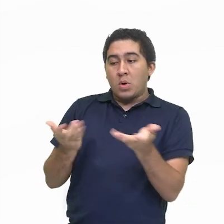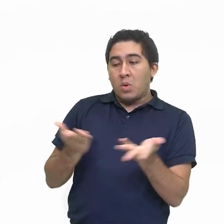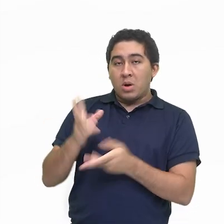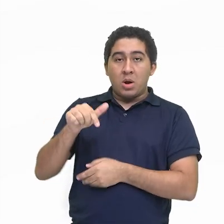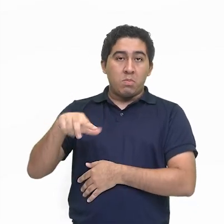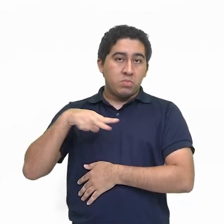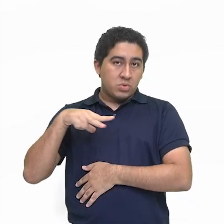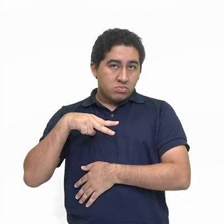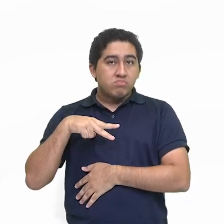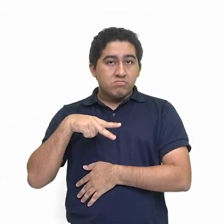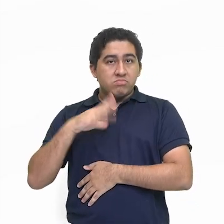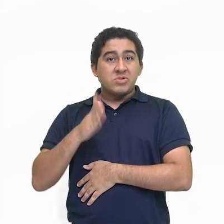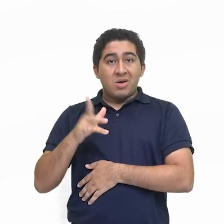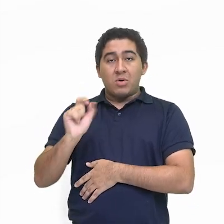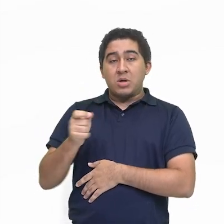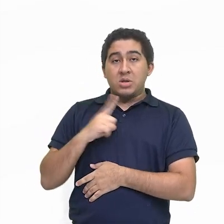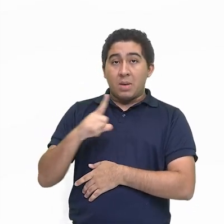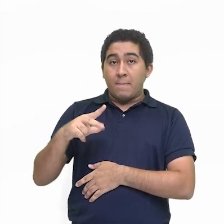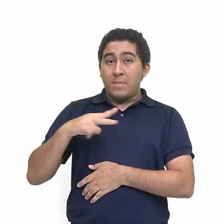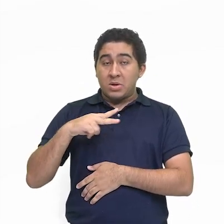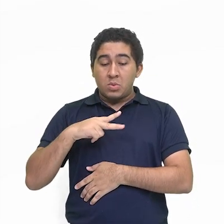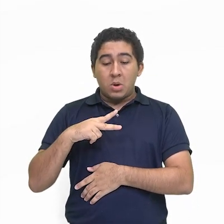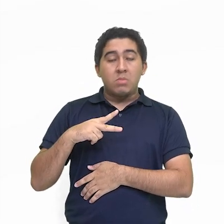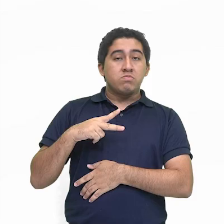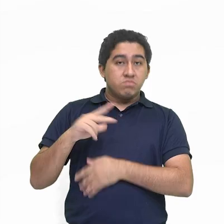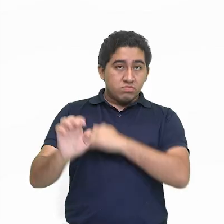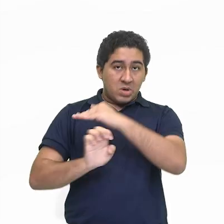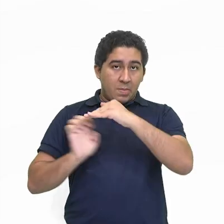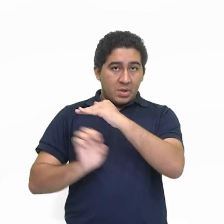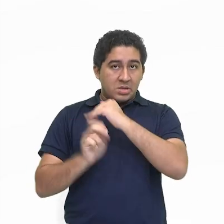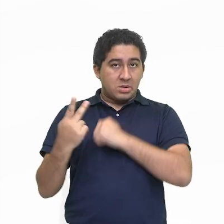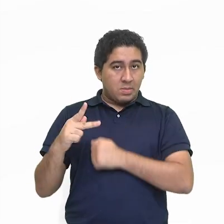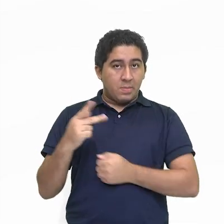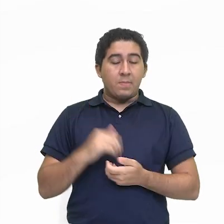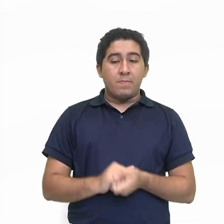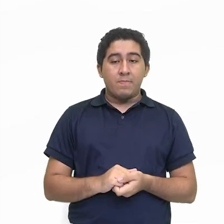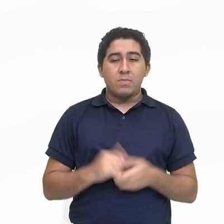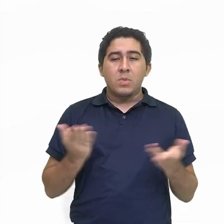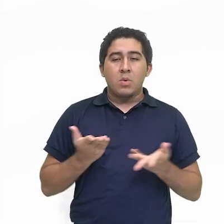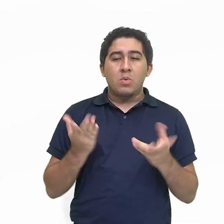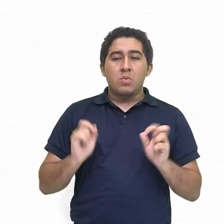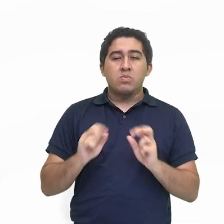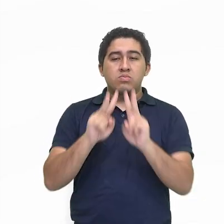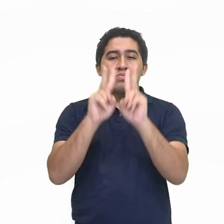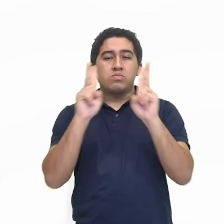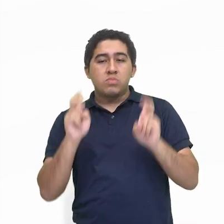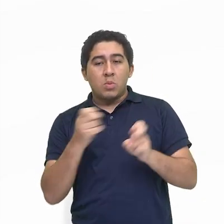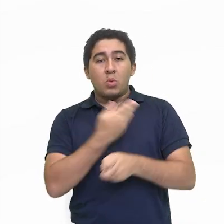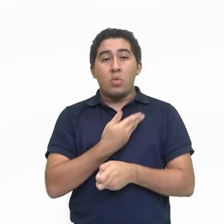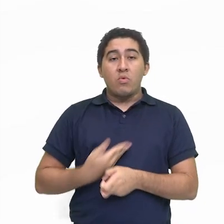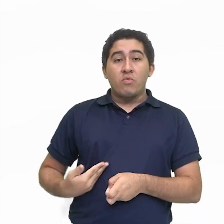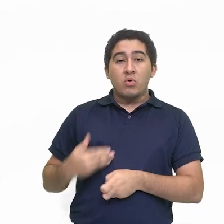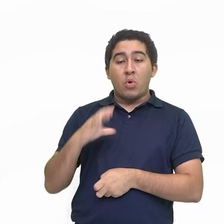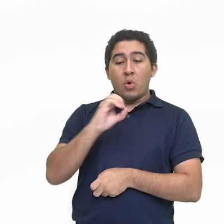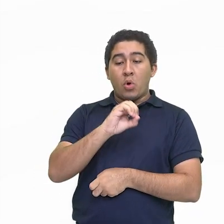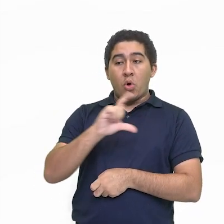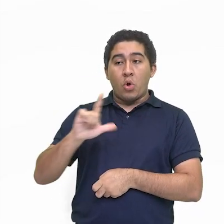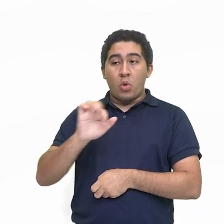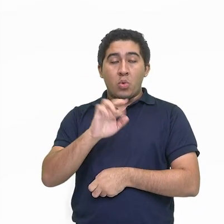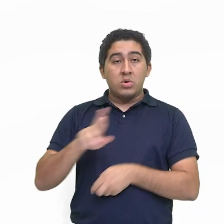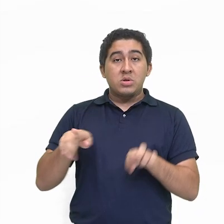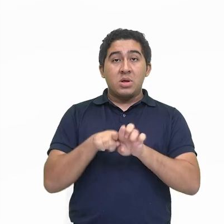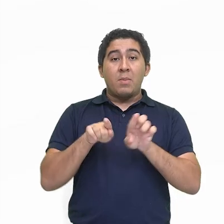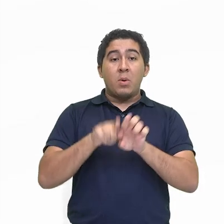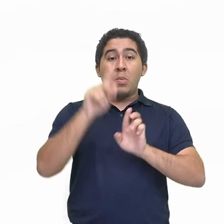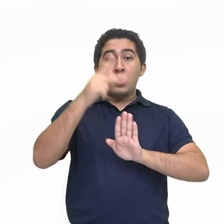sob um dono, já que estariam privatizadas, tá bem? Vamos falar agora do governo Collor, né, e seus